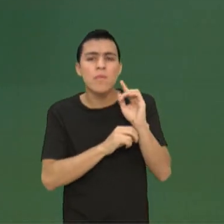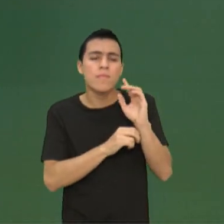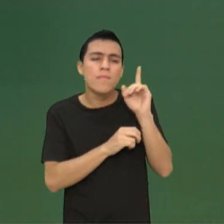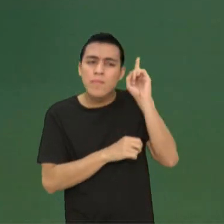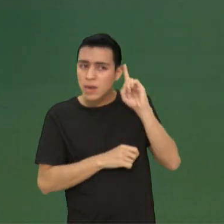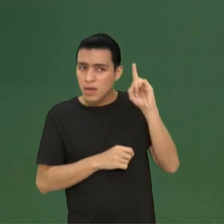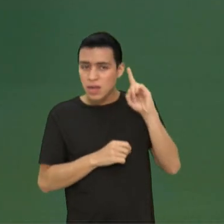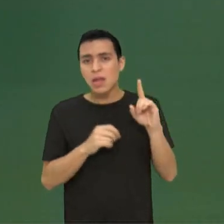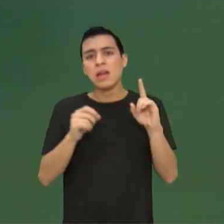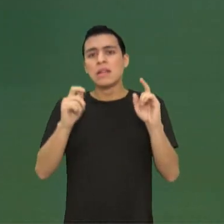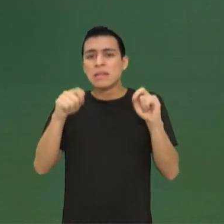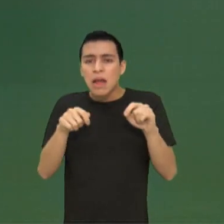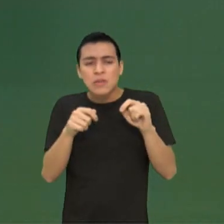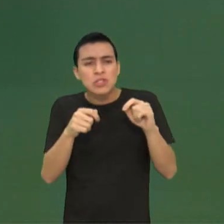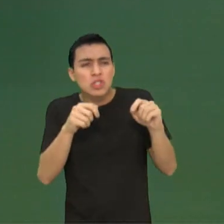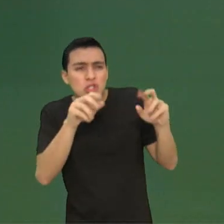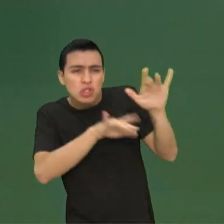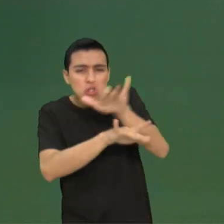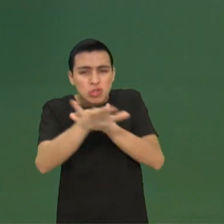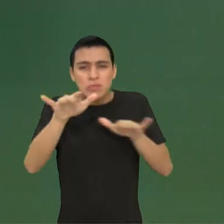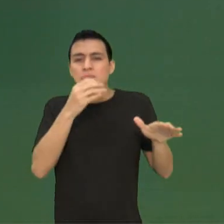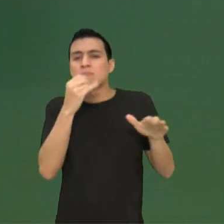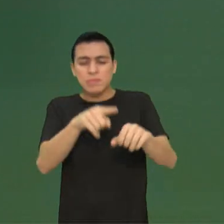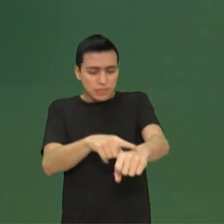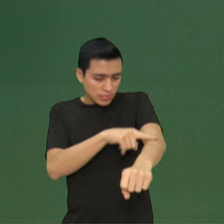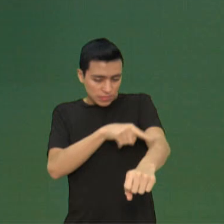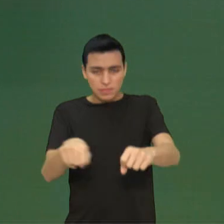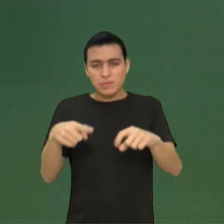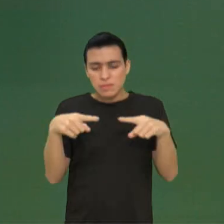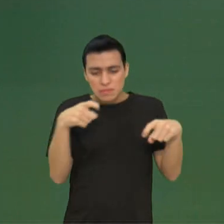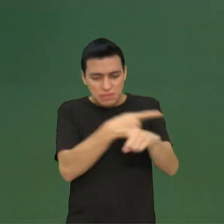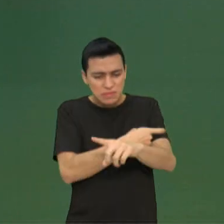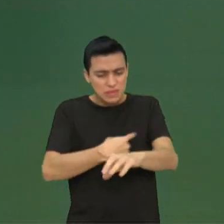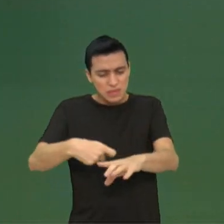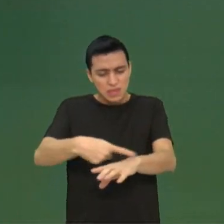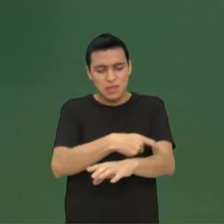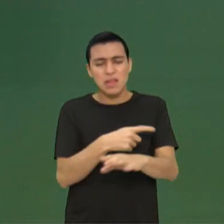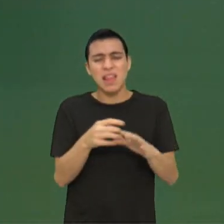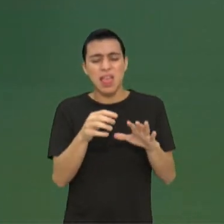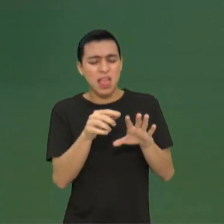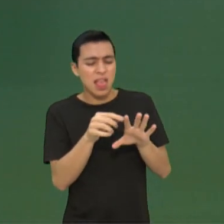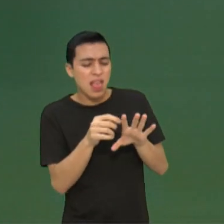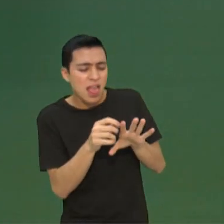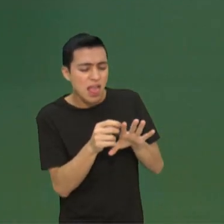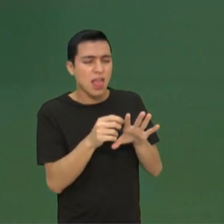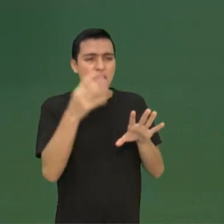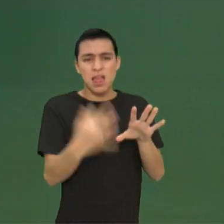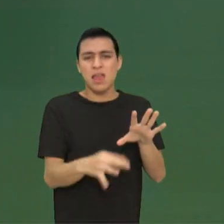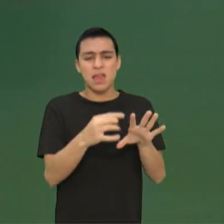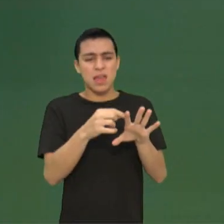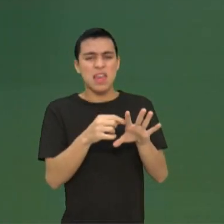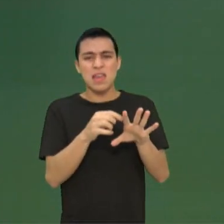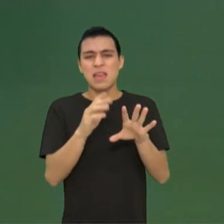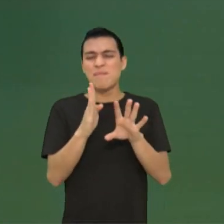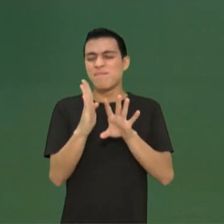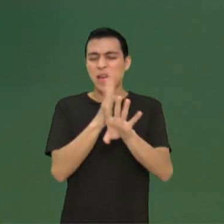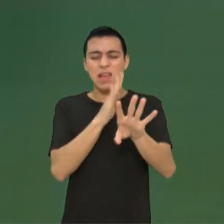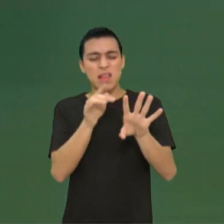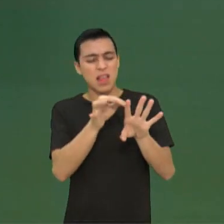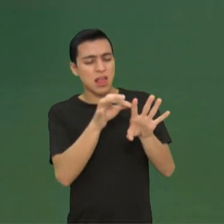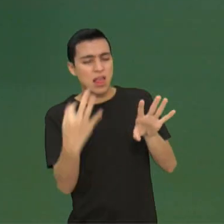de englobar. Então tá lá a bactéria da pele. Eu ralei meu dedo sem querer, passando numa parede, raspei